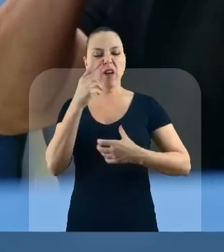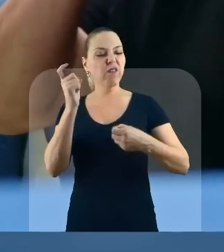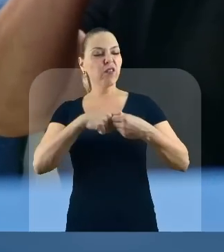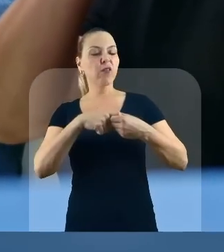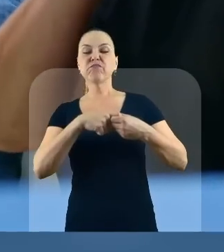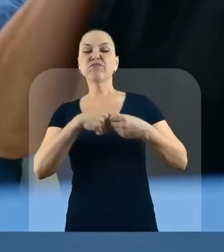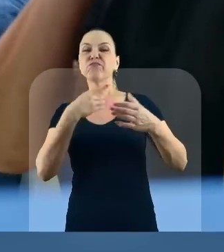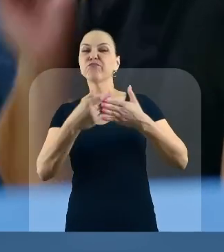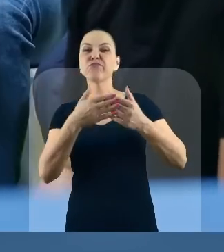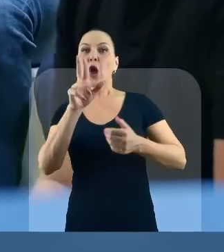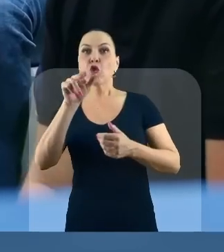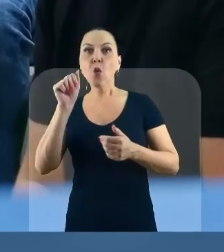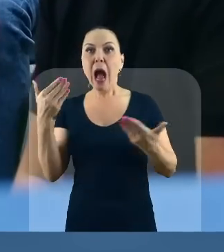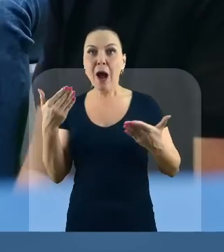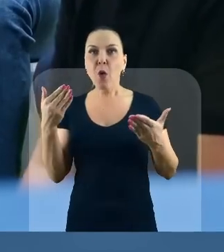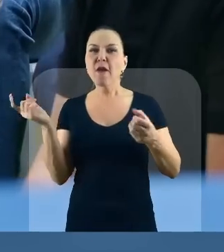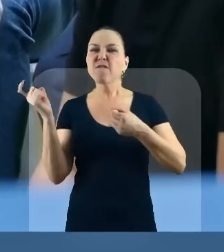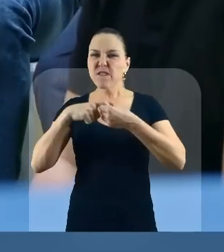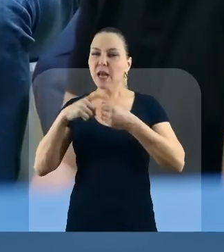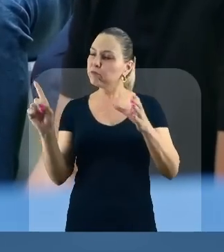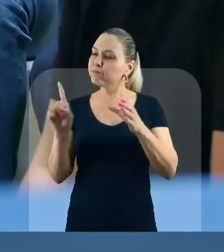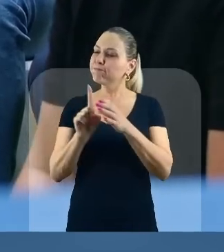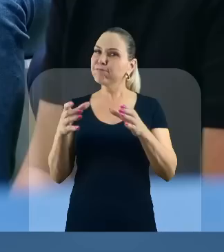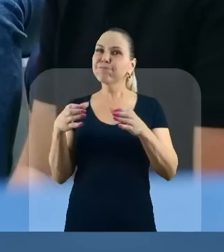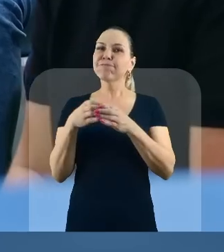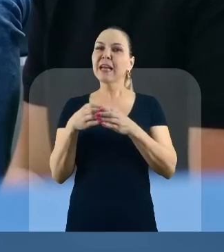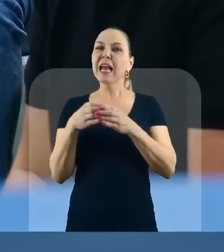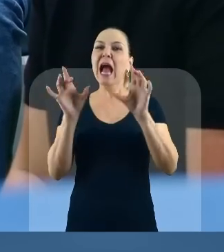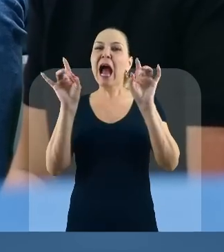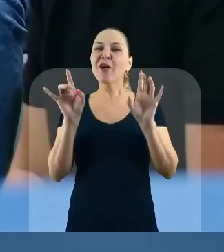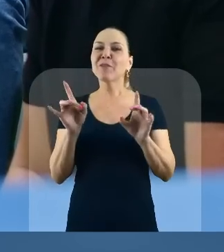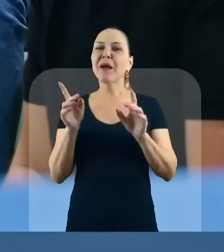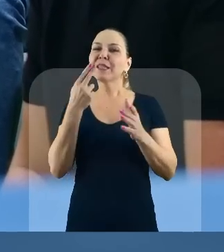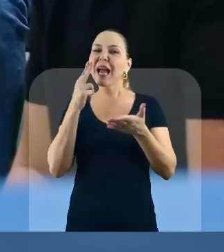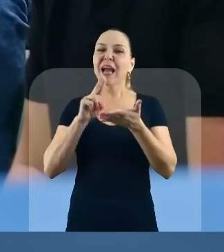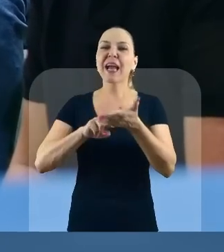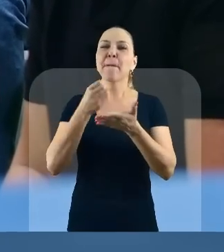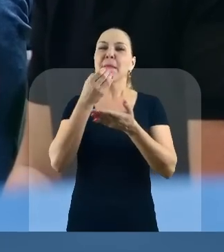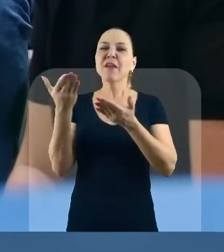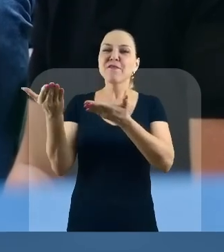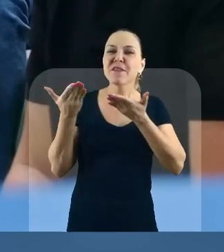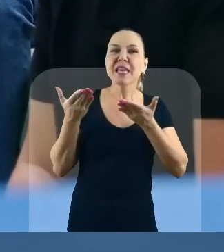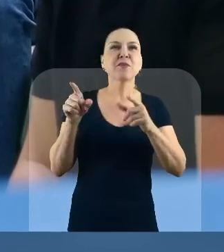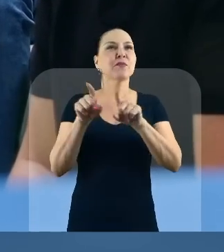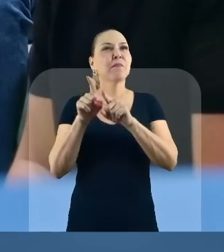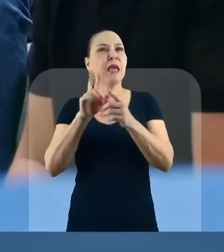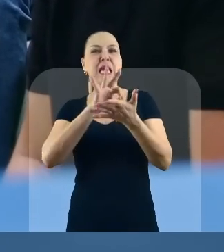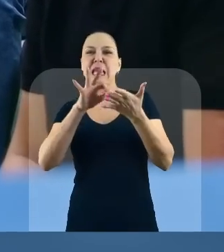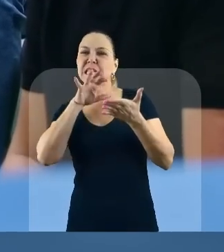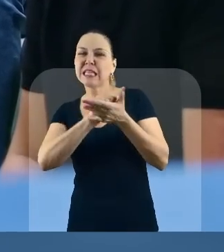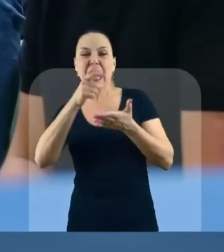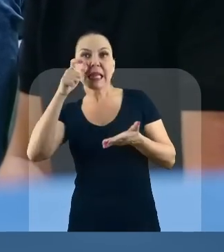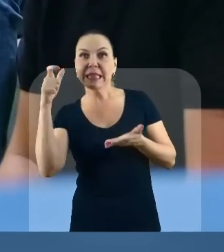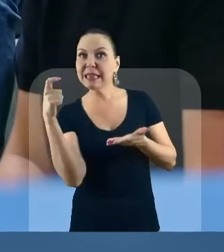filiou e pronto, acabou, nunca mais. Hoje, quem se filiar, automaticamente já recebe uma carta de boas-vindas, vai ficar cadastrado